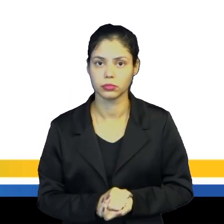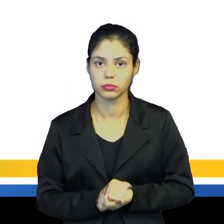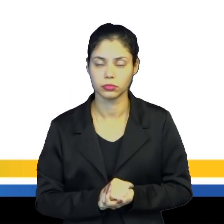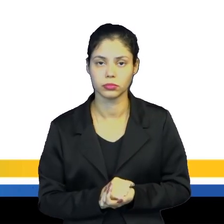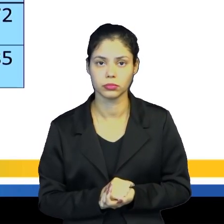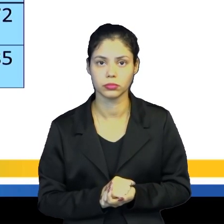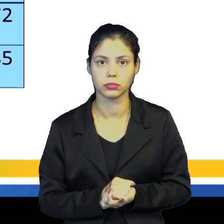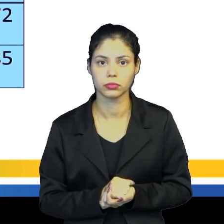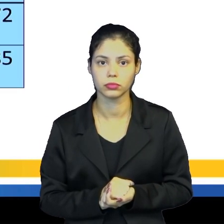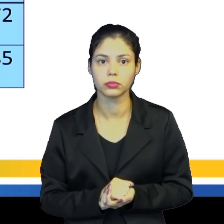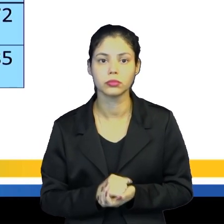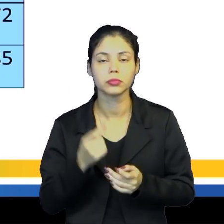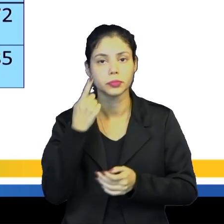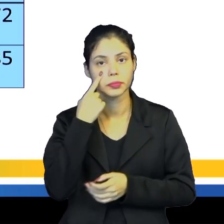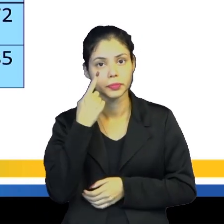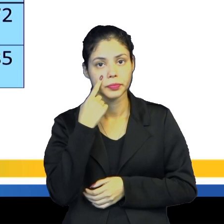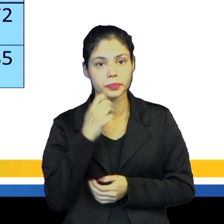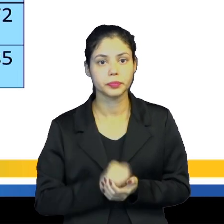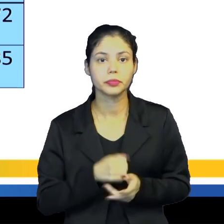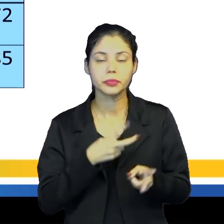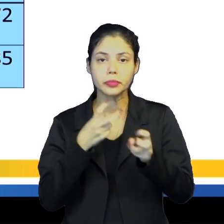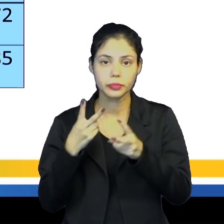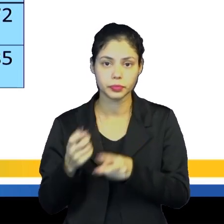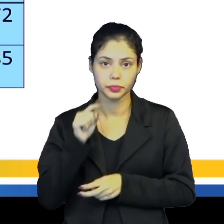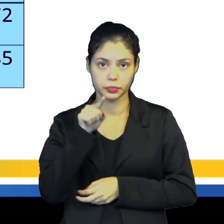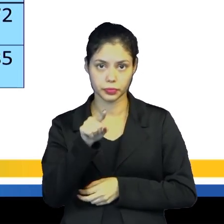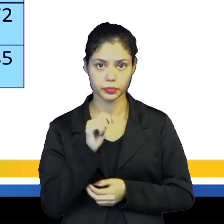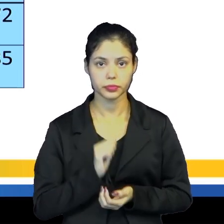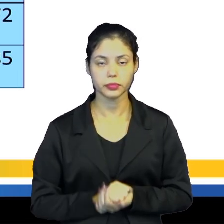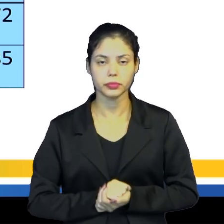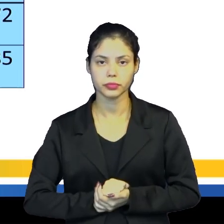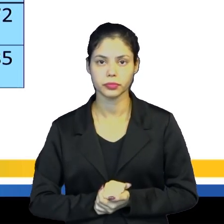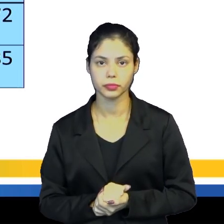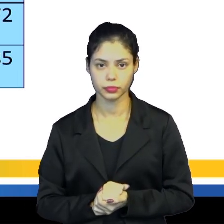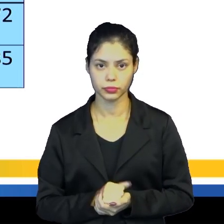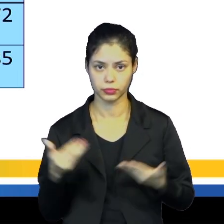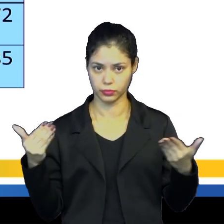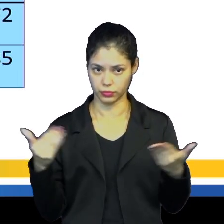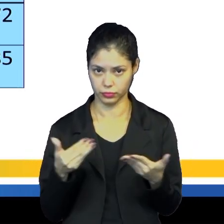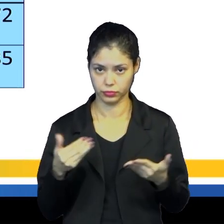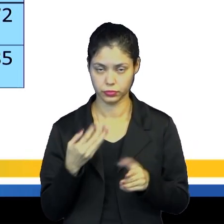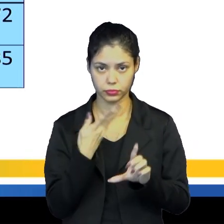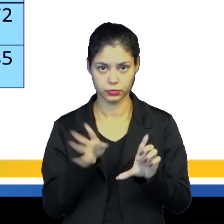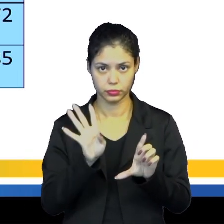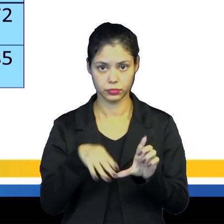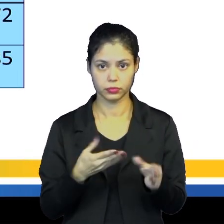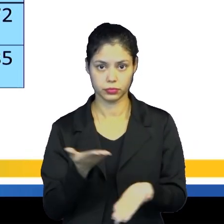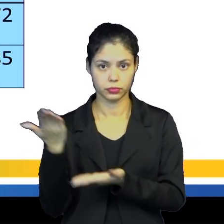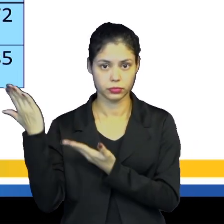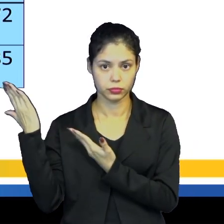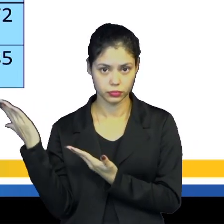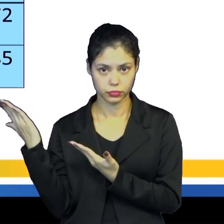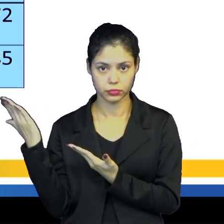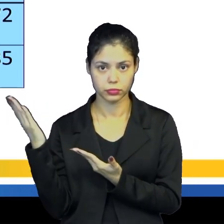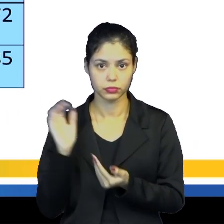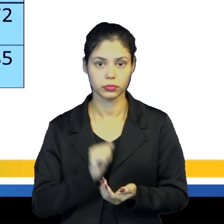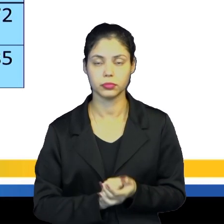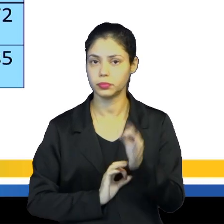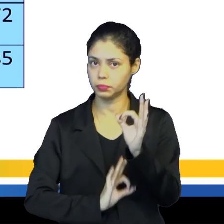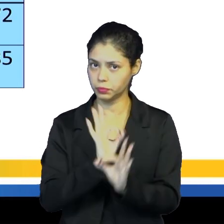Tudo bem? Então, vamos lá. Então, observe aí. Agora ela está uma